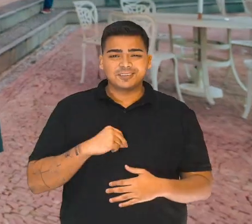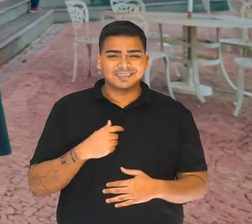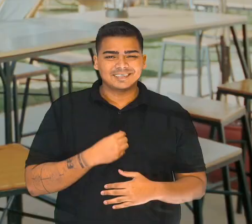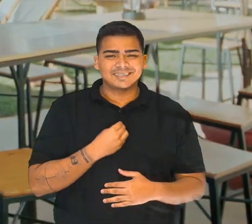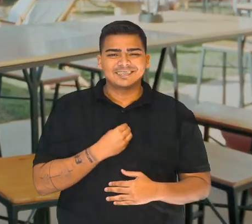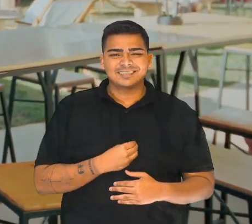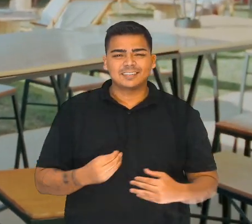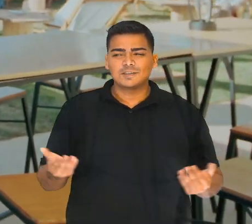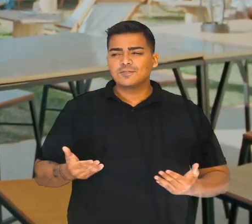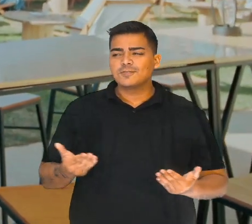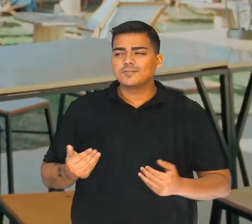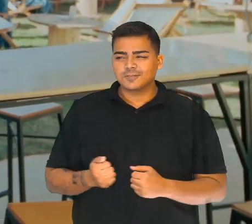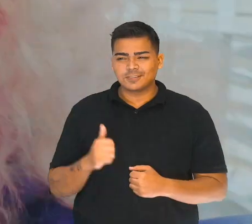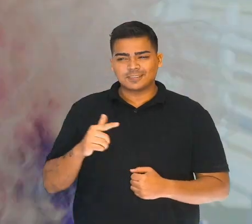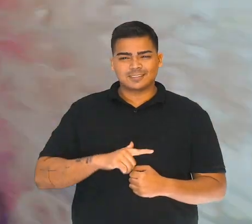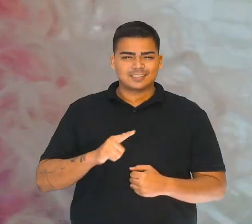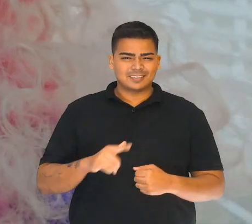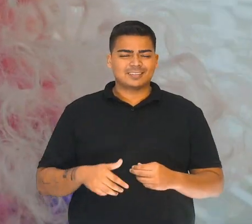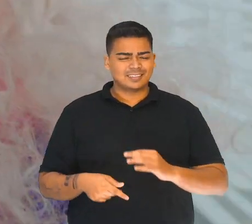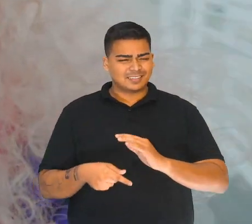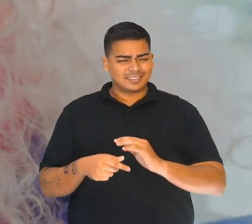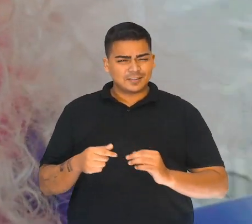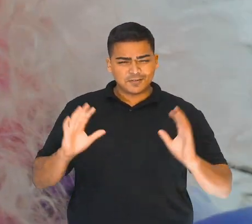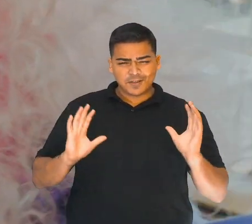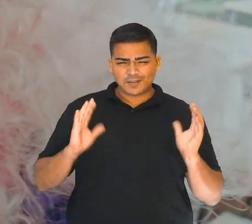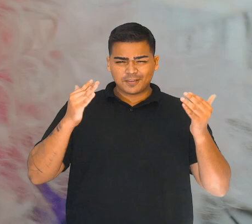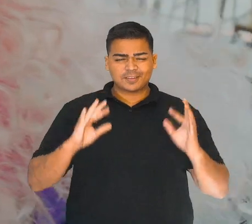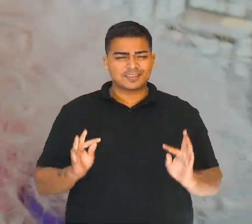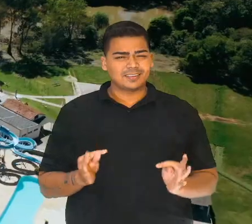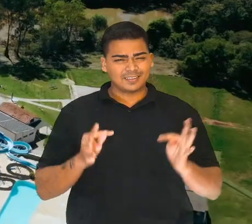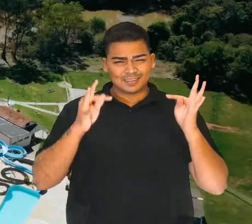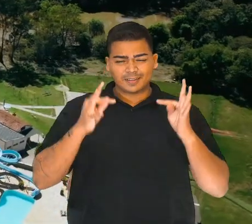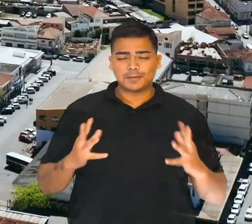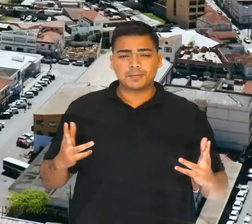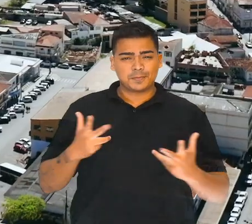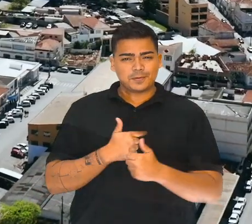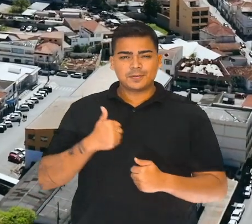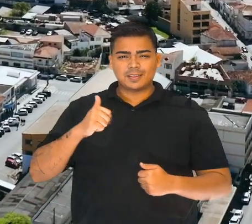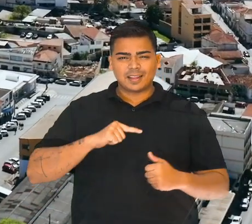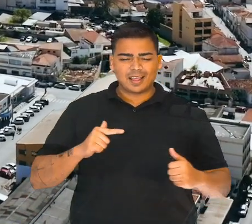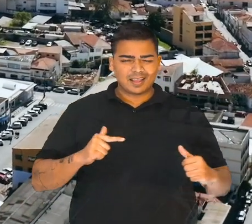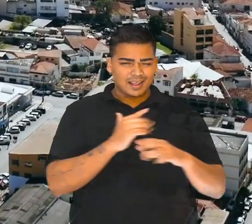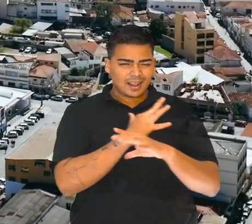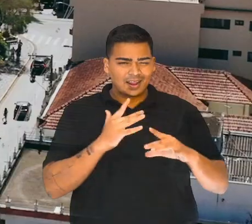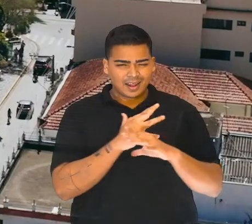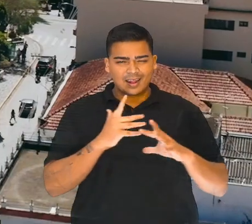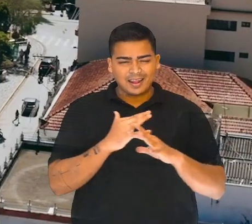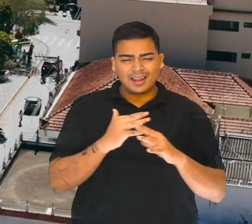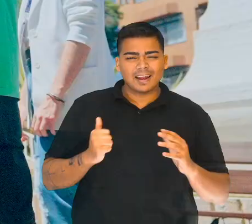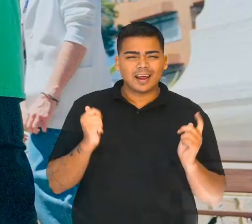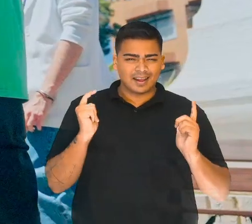Gente, eu tô aqui no Hacktown, esse festival de tecnologia maravilhoso que está agitando a cidade de Santa Rita